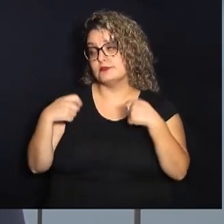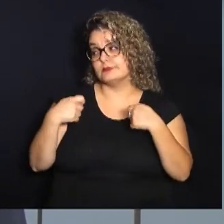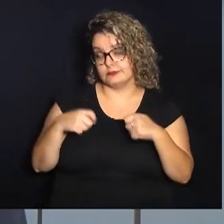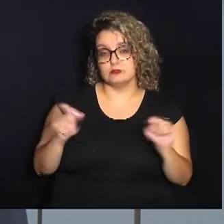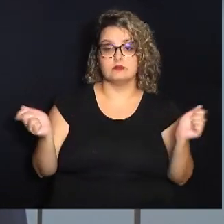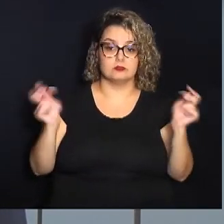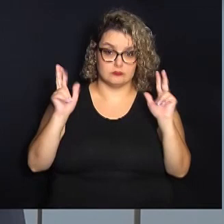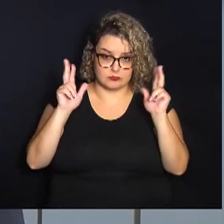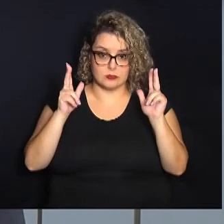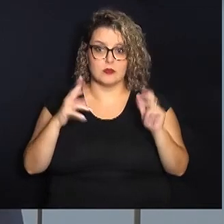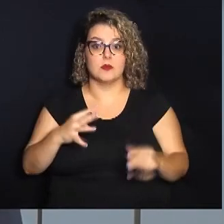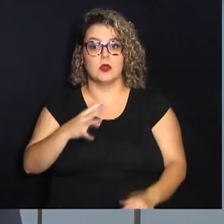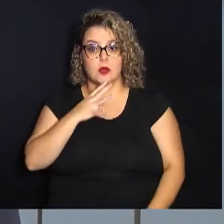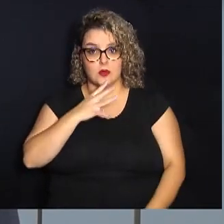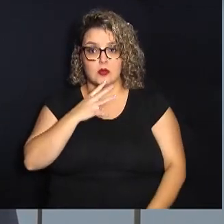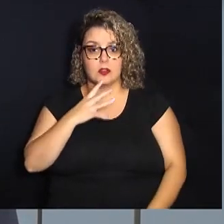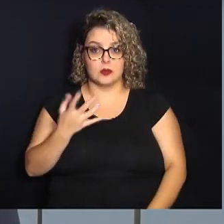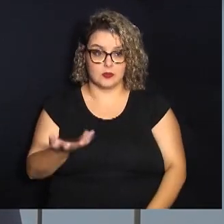gente precisa conhecer.